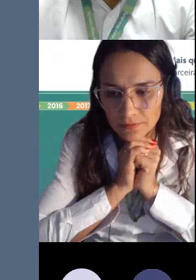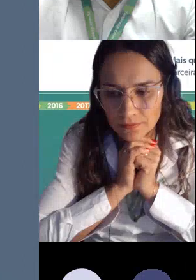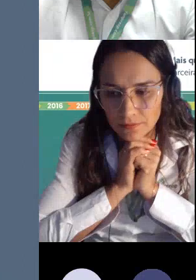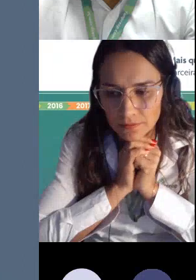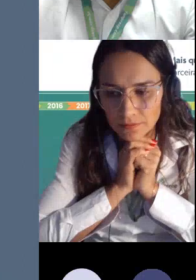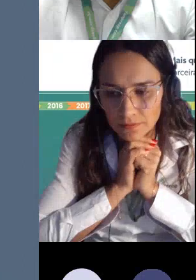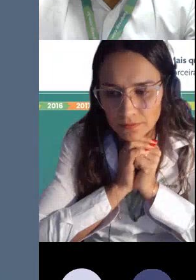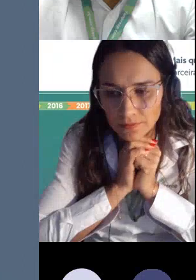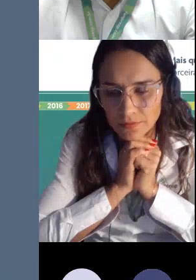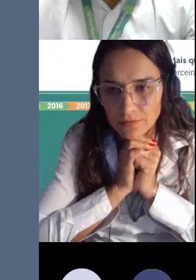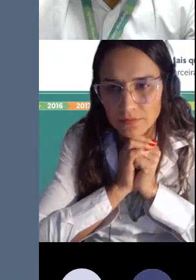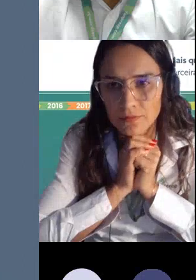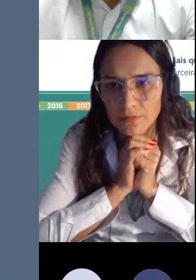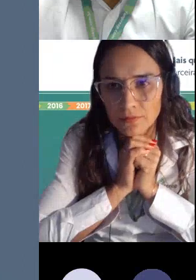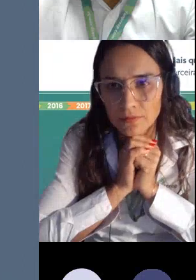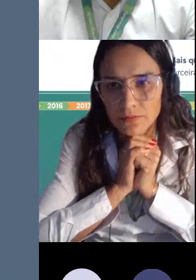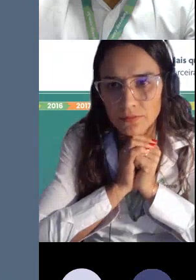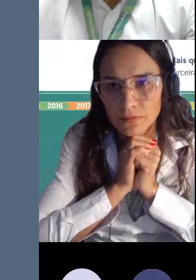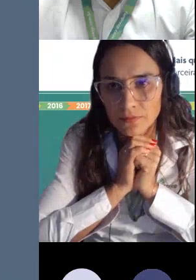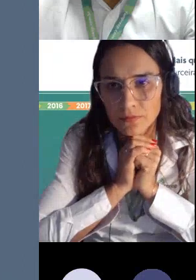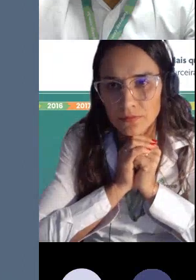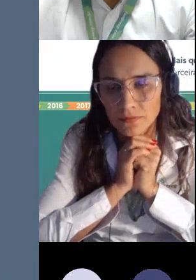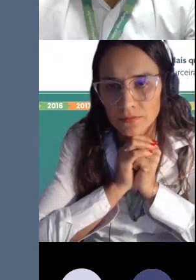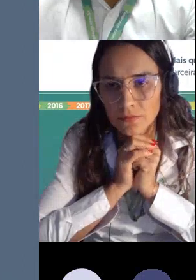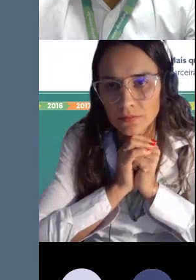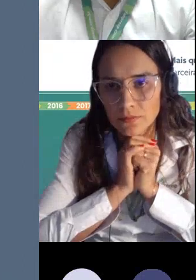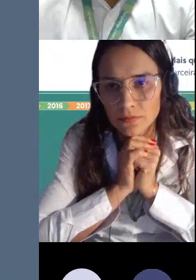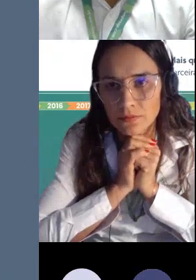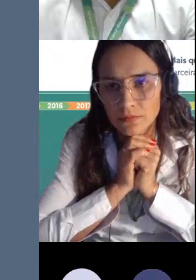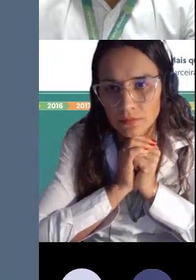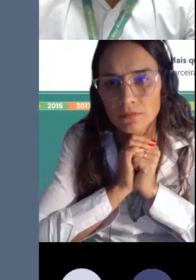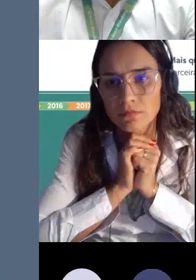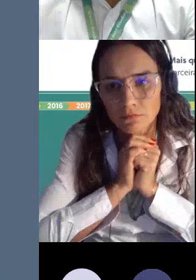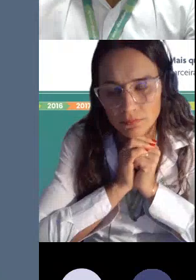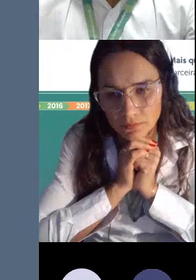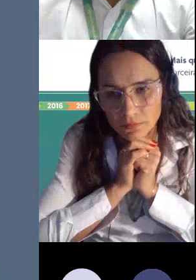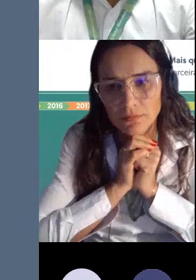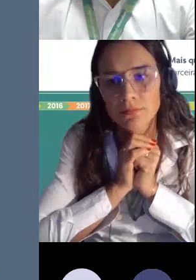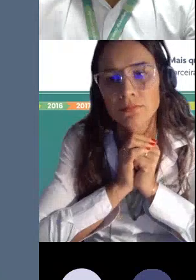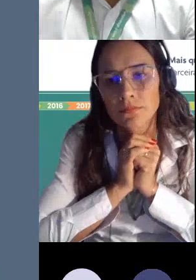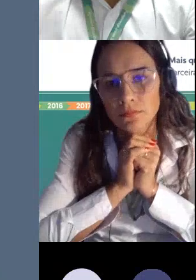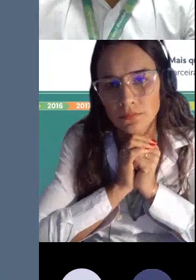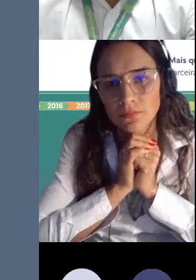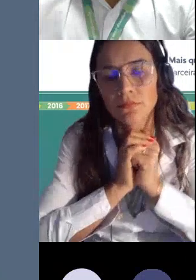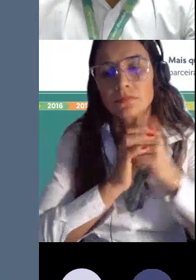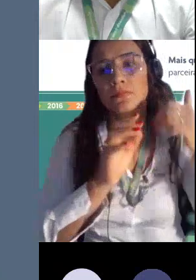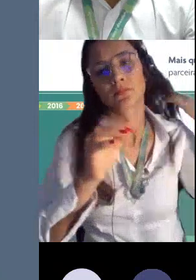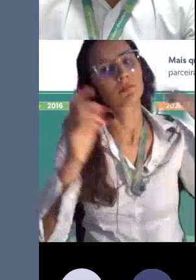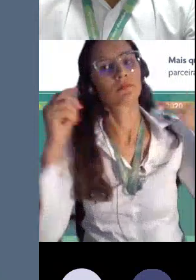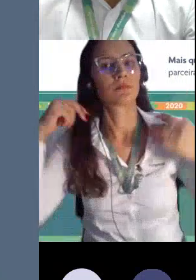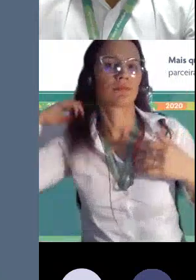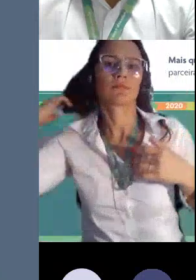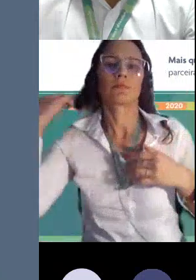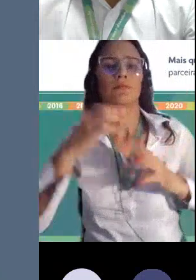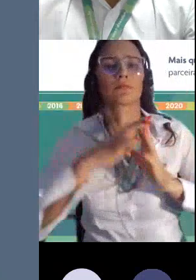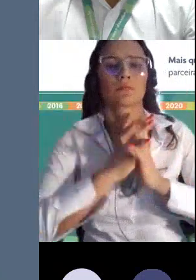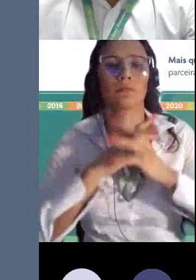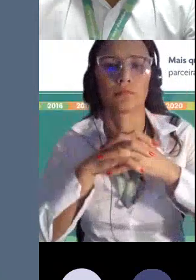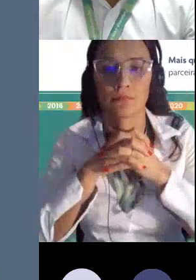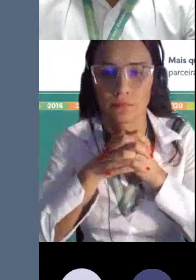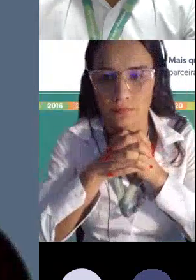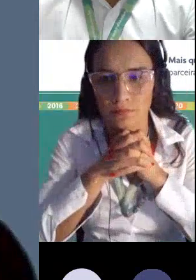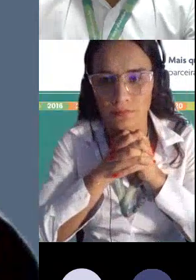ser esclarecidas pela equipe da Divisão de Aposentadoria e Pensão da Unipampa. Então, é Ótimo. isso. Ótimo, é bom